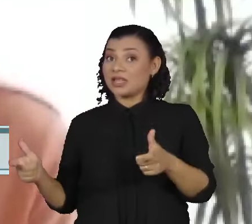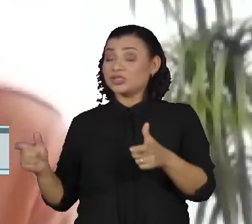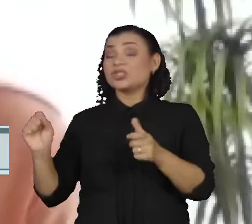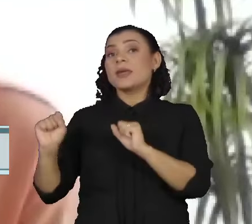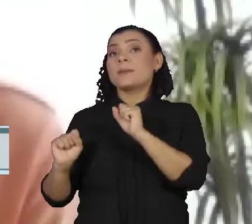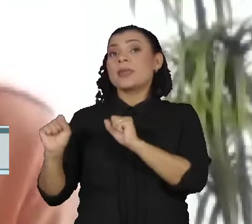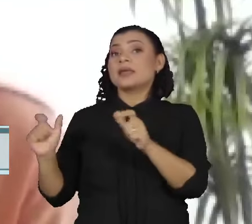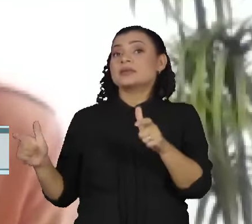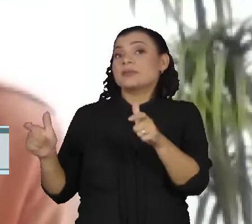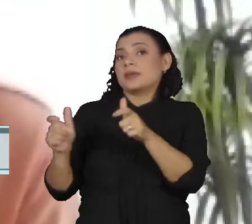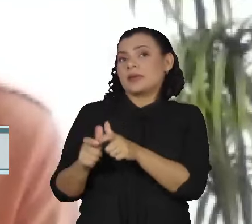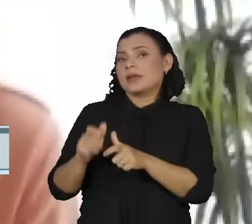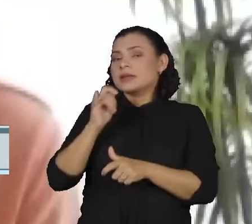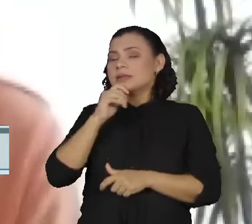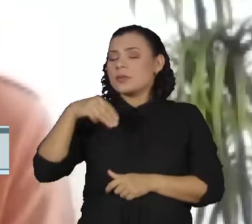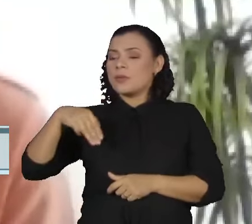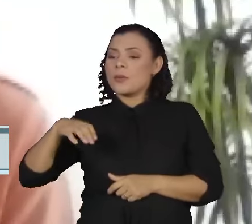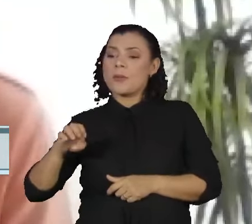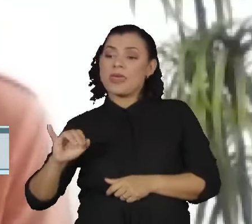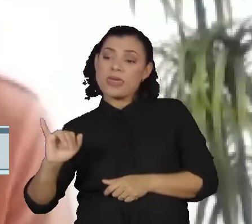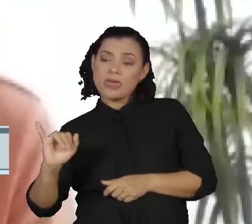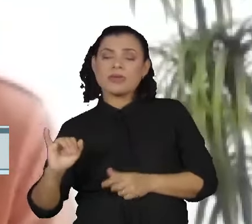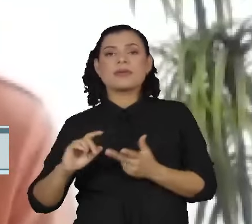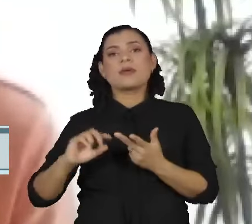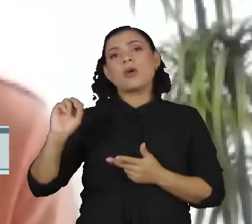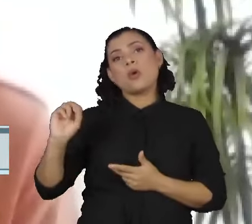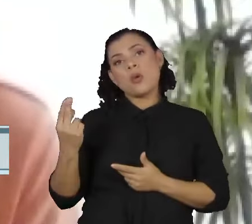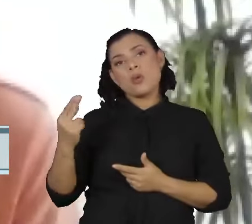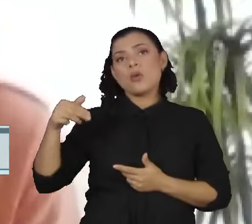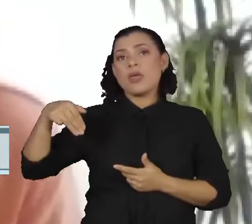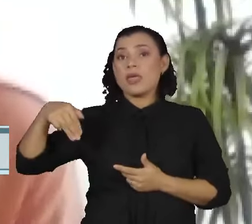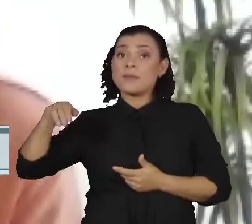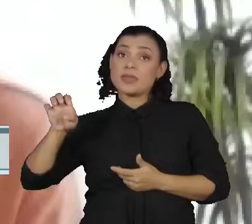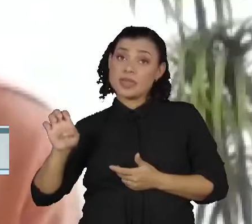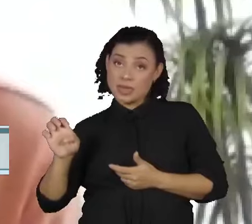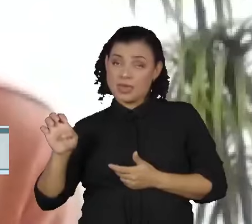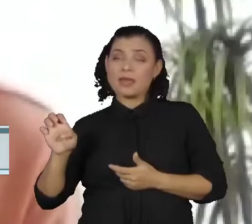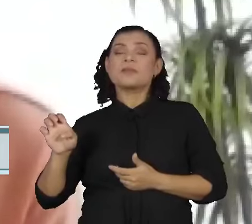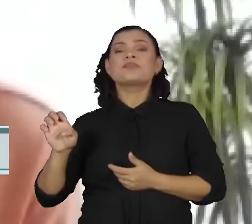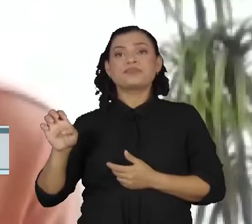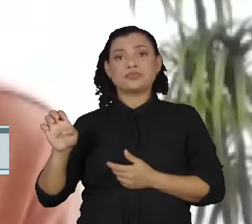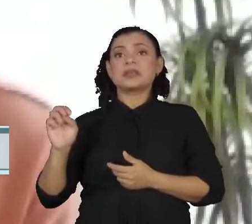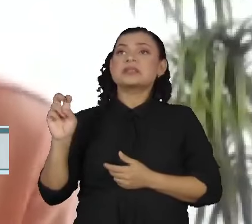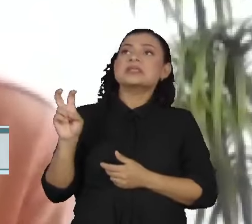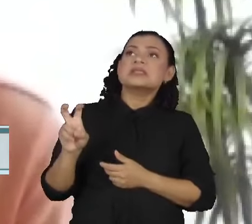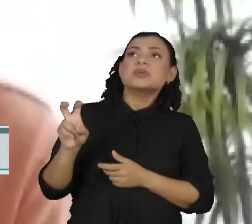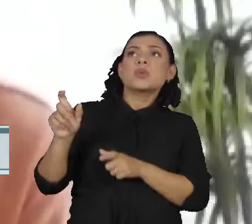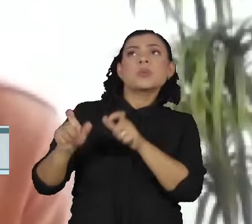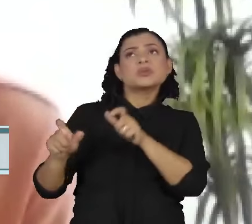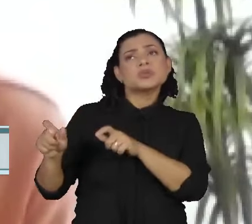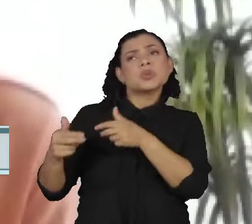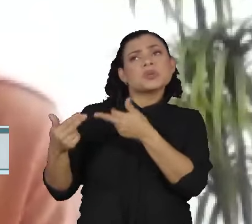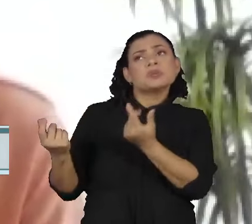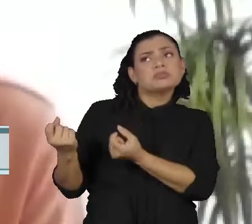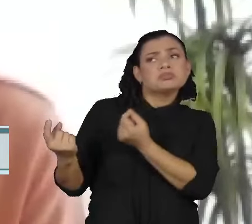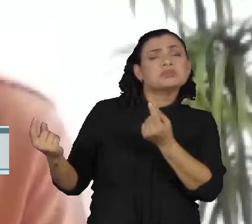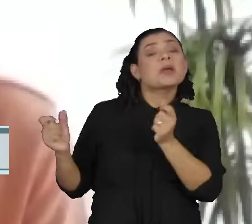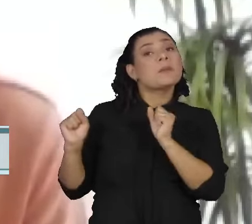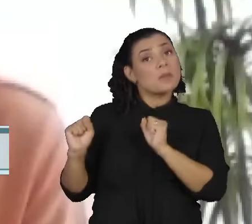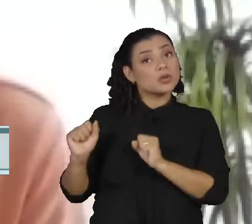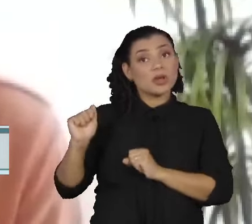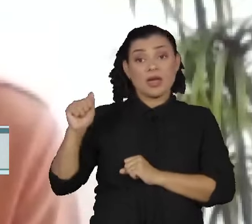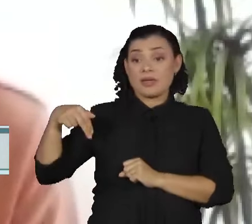coletivo do microempreendedor individual, que é aquele que a pessoa tem uma pequena empresa, até 5 pessoas, né? Nesse caso, a ANS